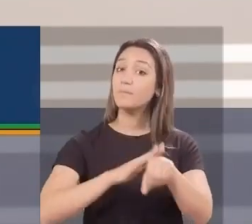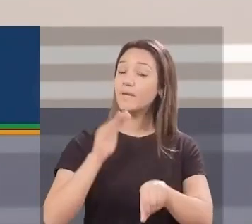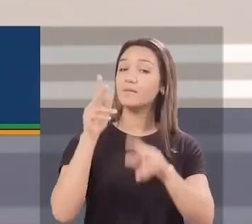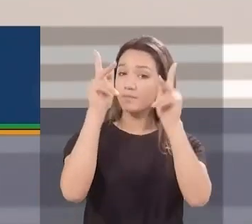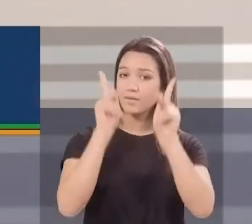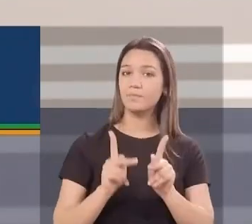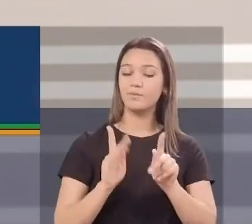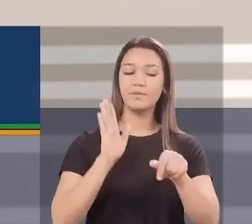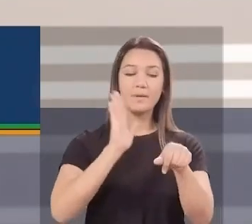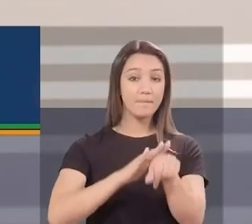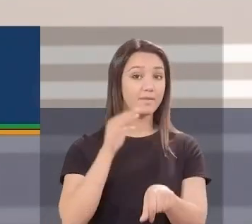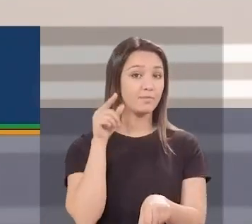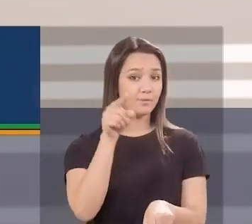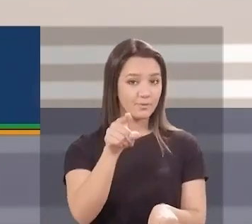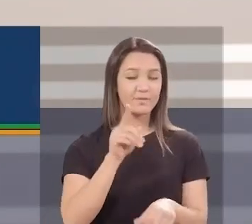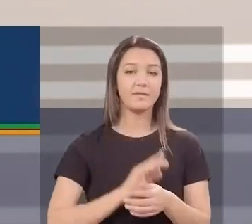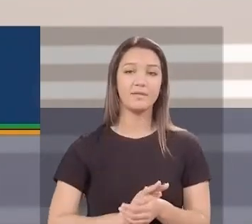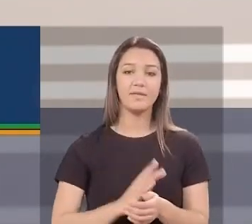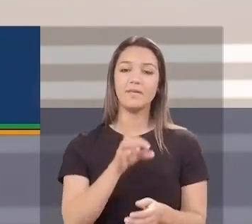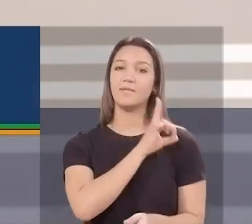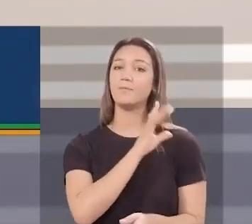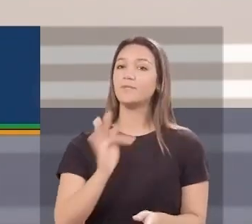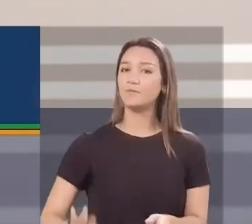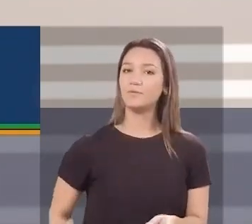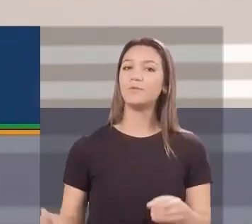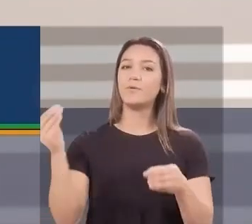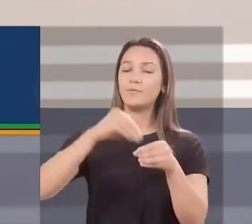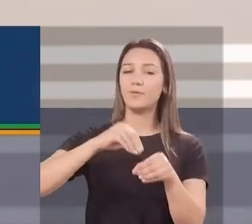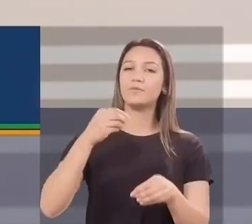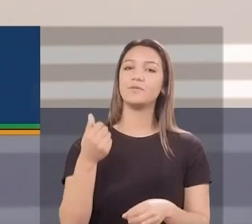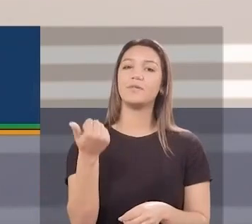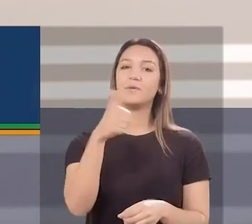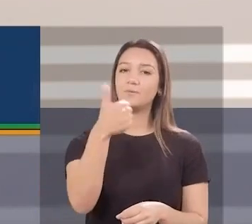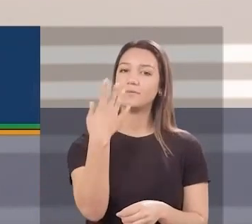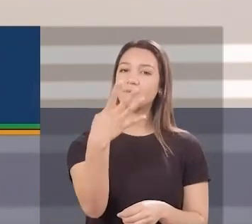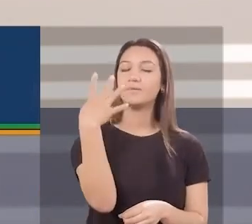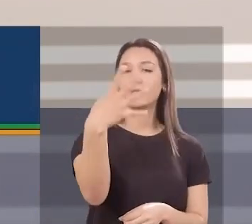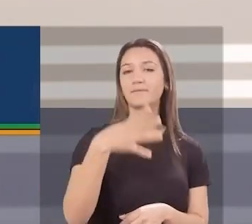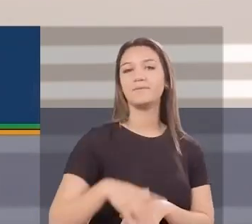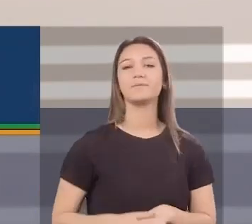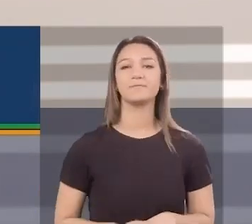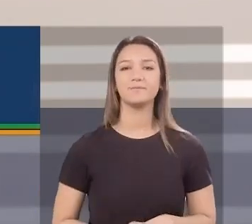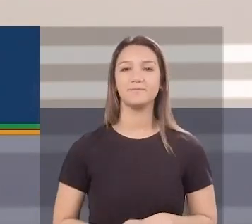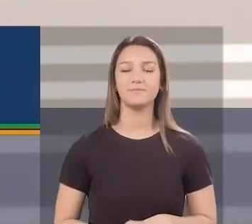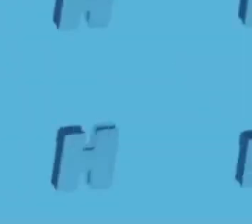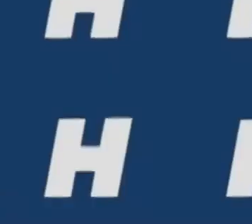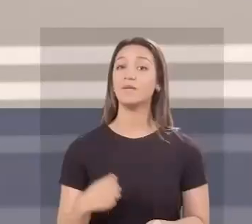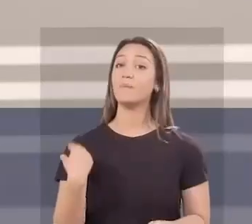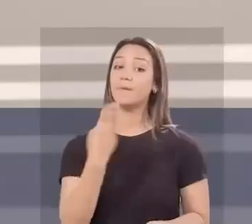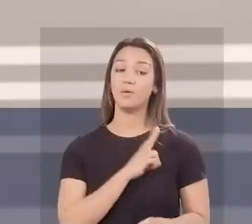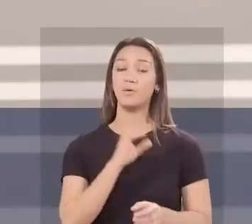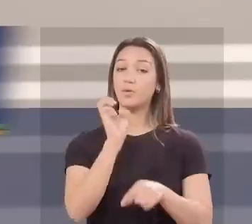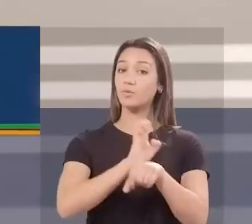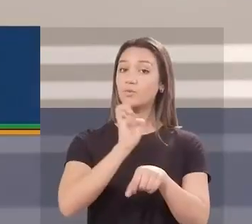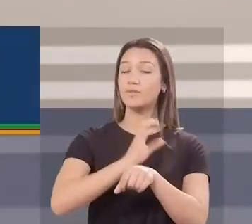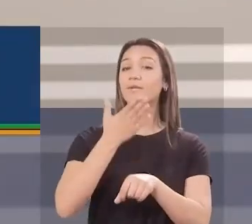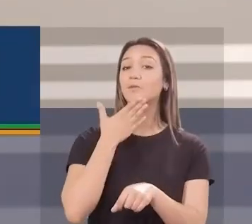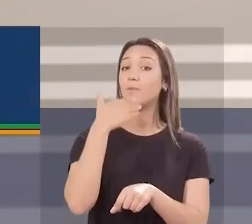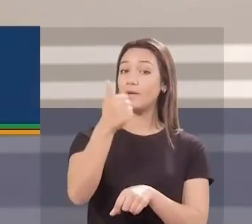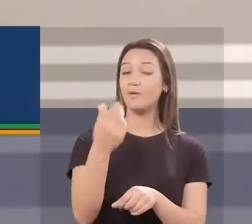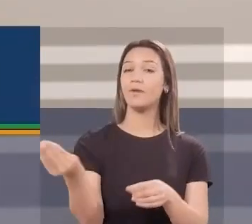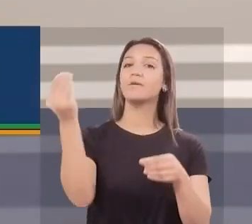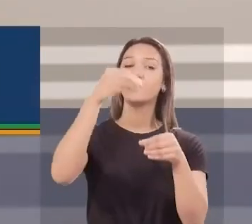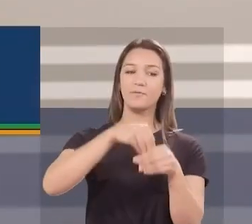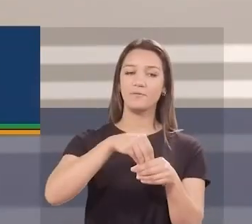e pelas pessoas, para fazer mais por você. Deputado federal é Pedro Westphalen, 1144. Para nosso estado